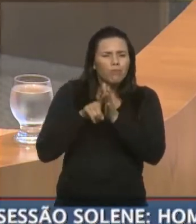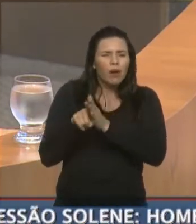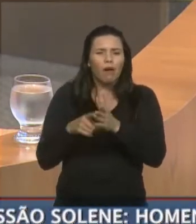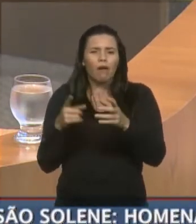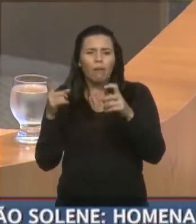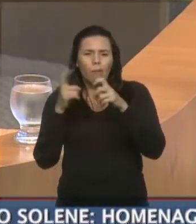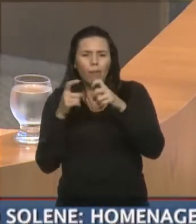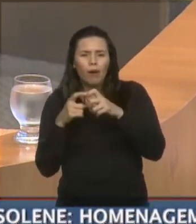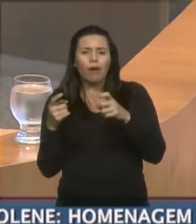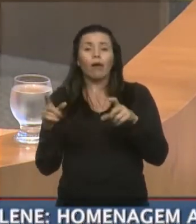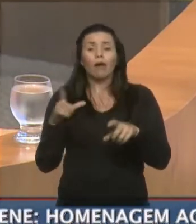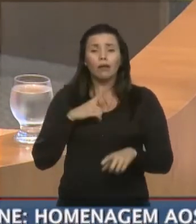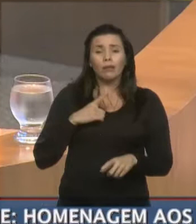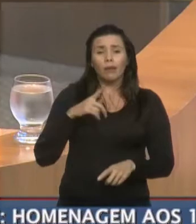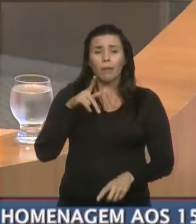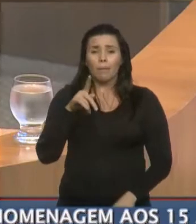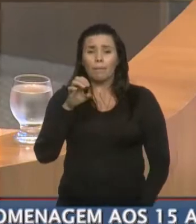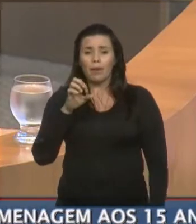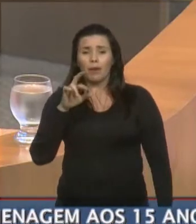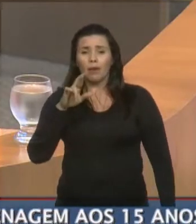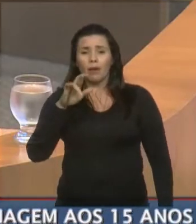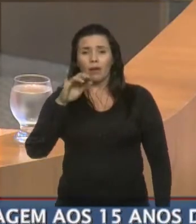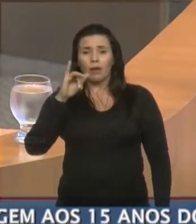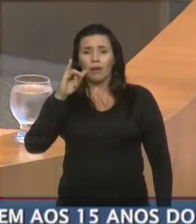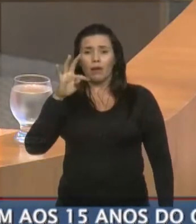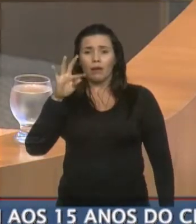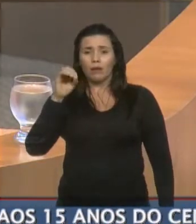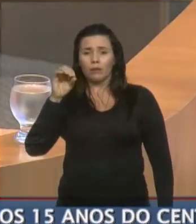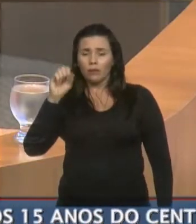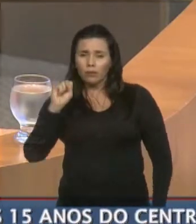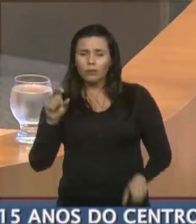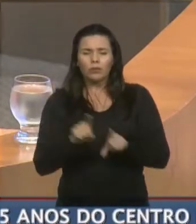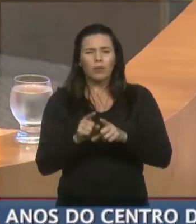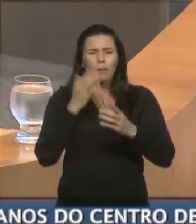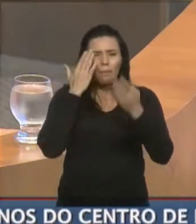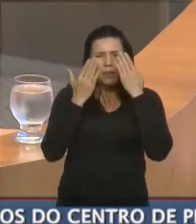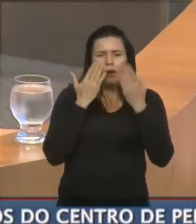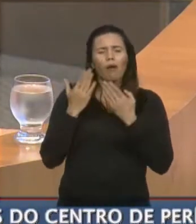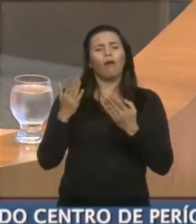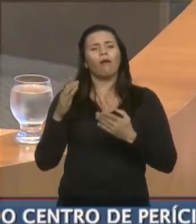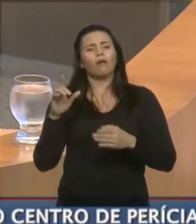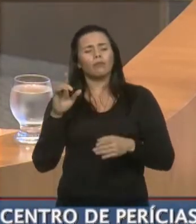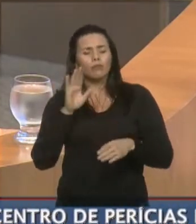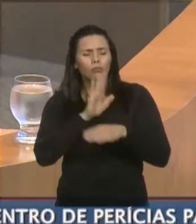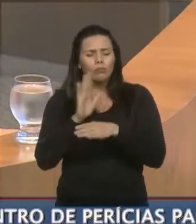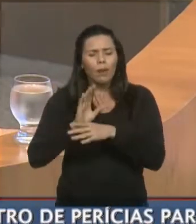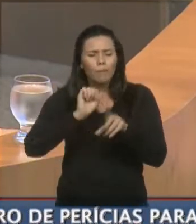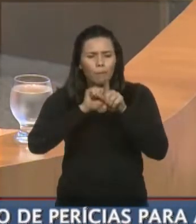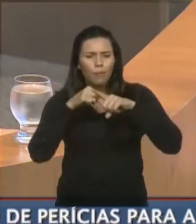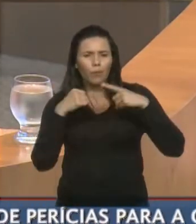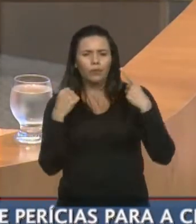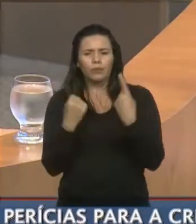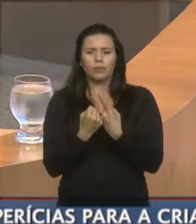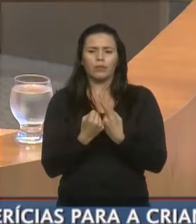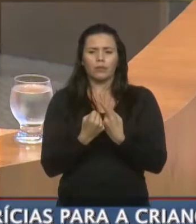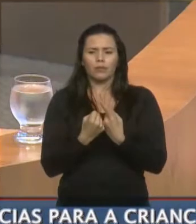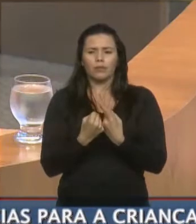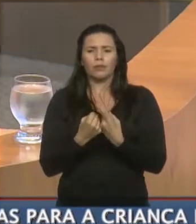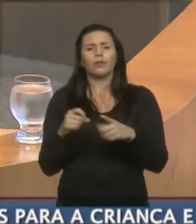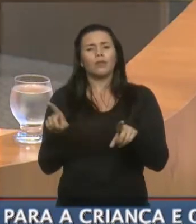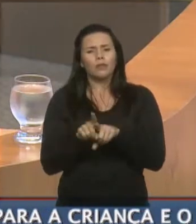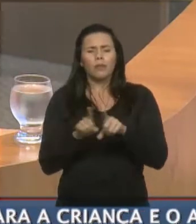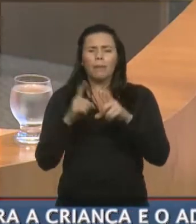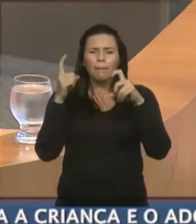peritos psicólogos e assistentes sociais, de forma inovadora no contexto criminal, e por peritos médicos